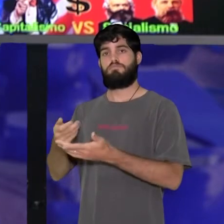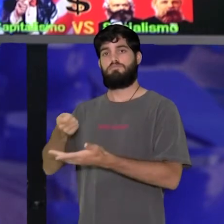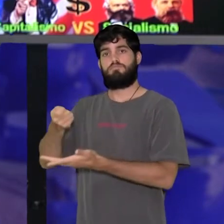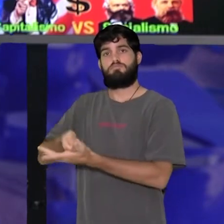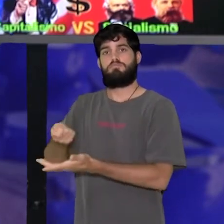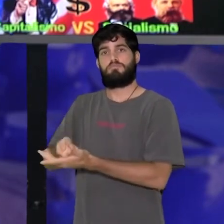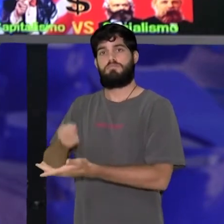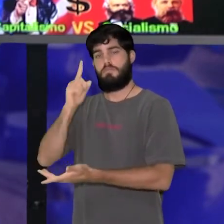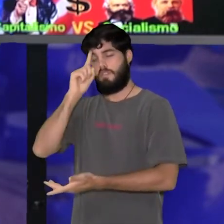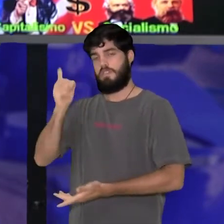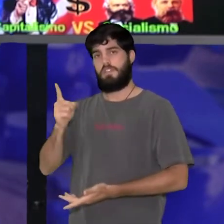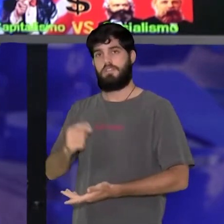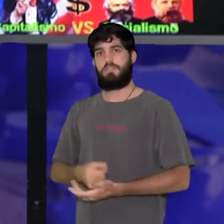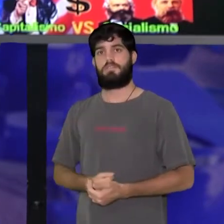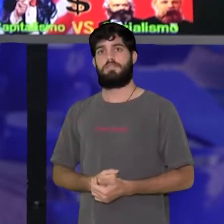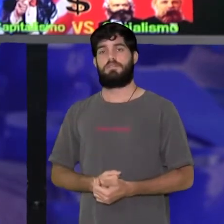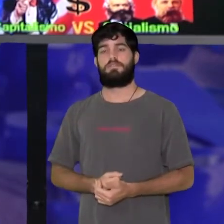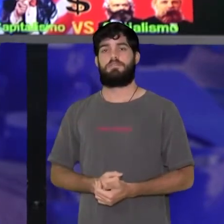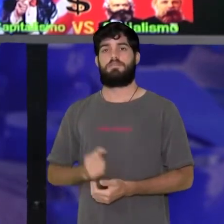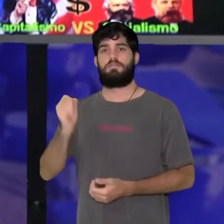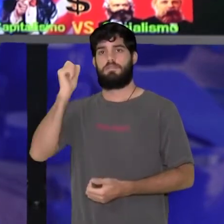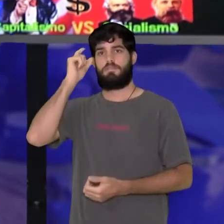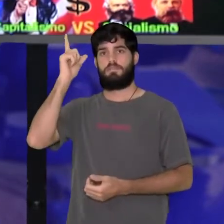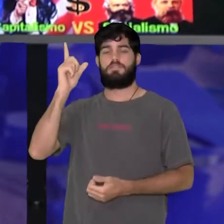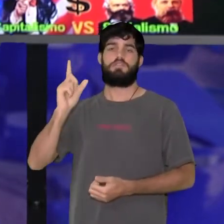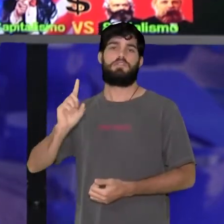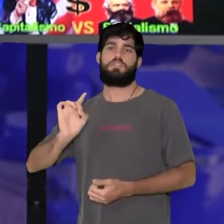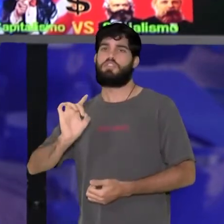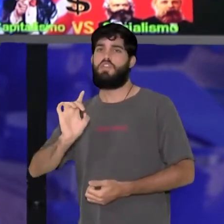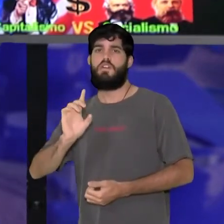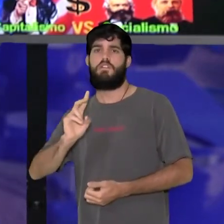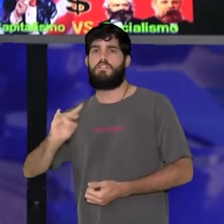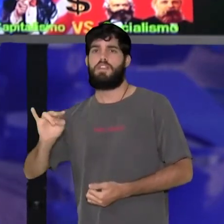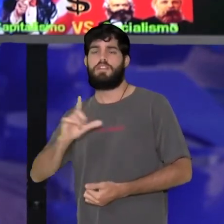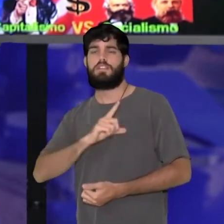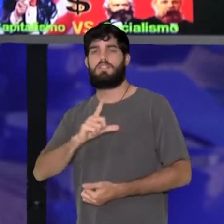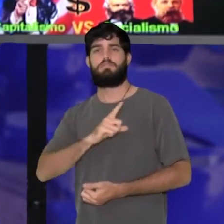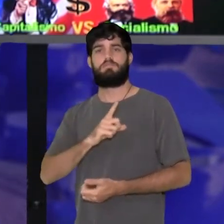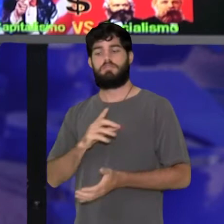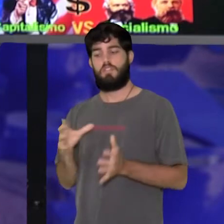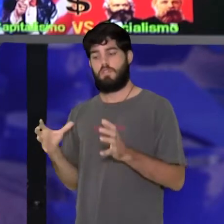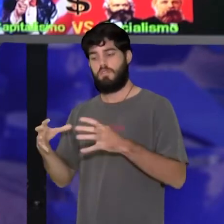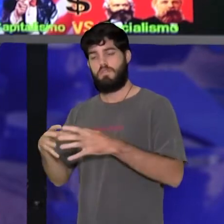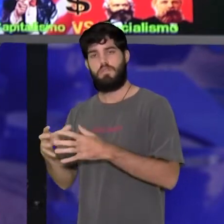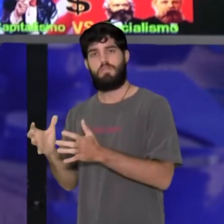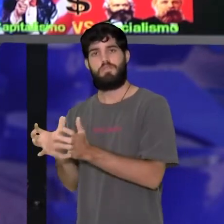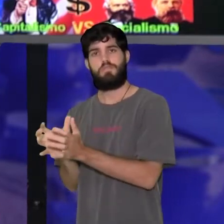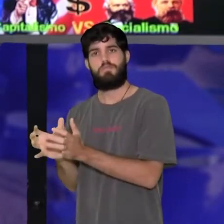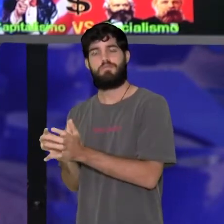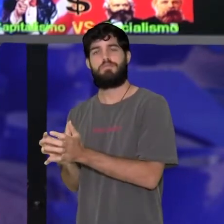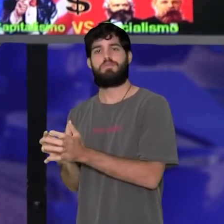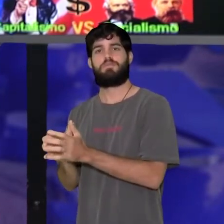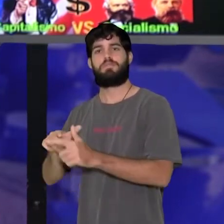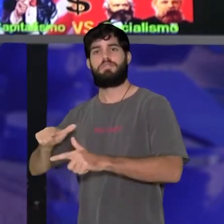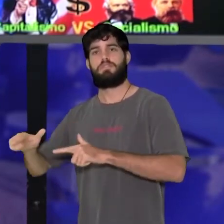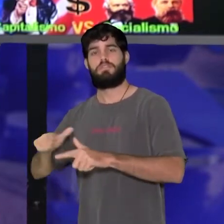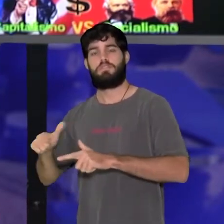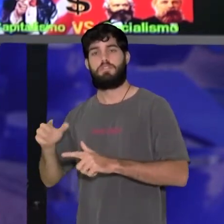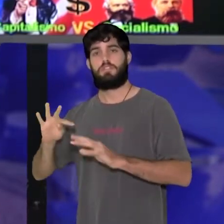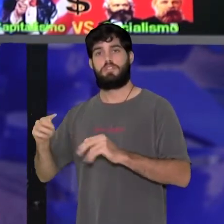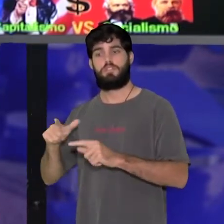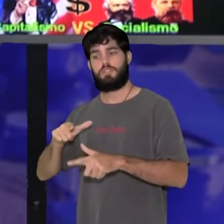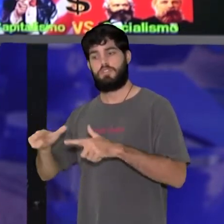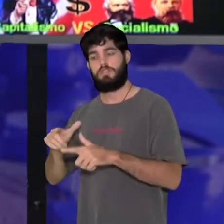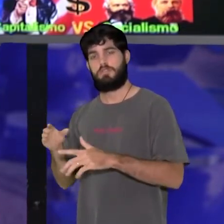ideia inicial do socialismo só vai existir a classe trabalhadora porque todos trabalham para